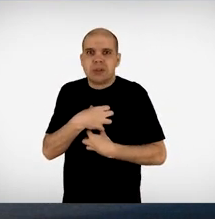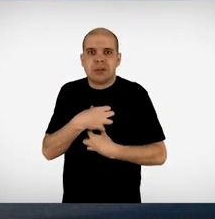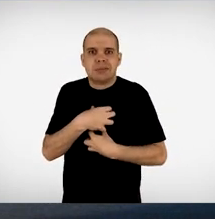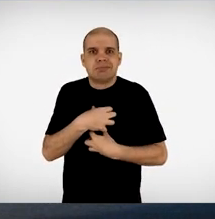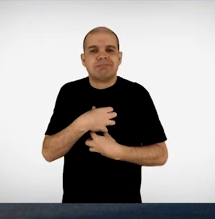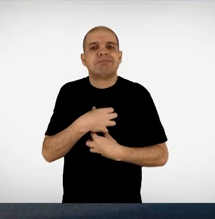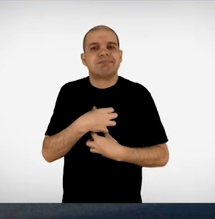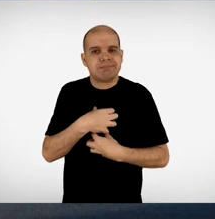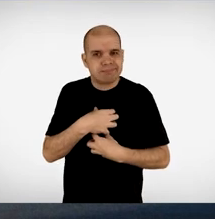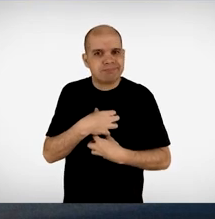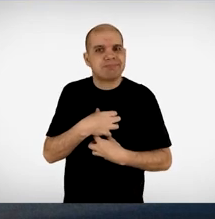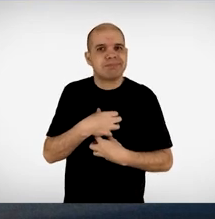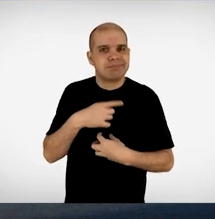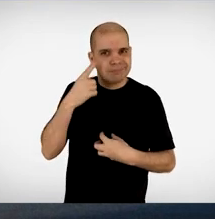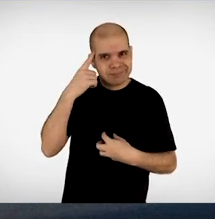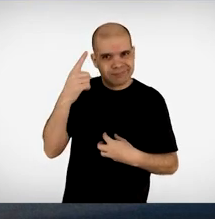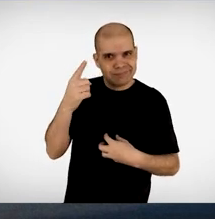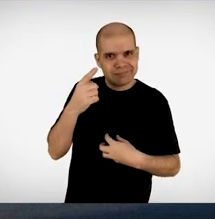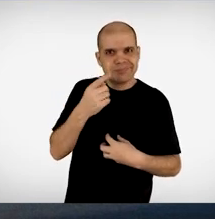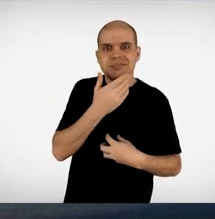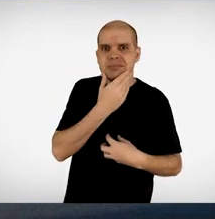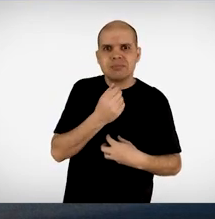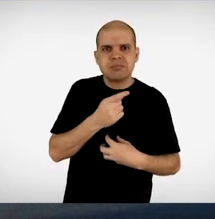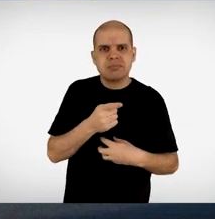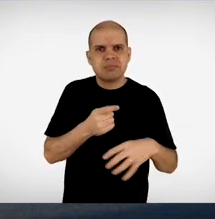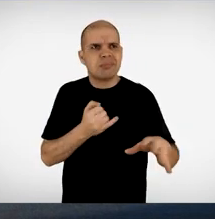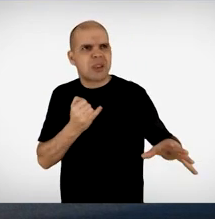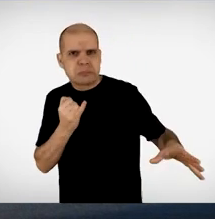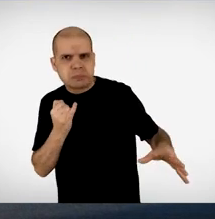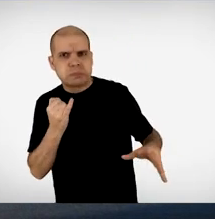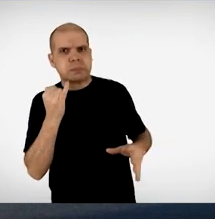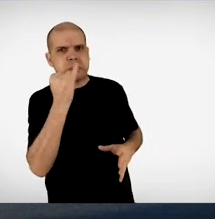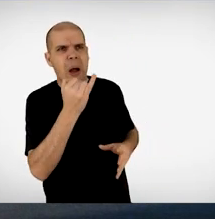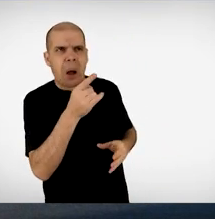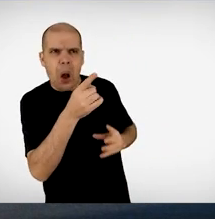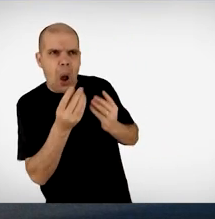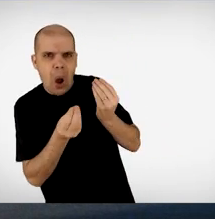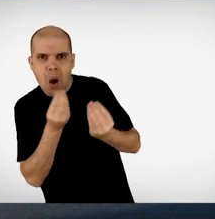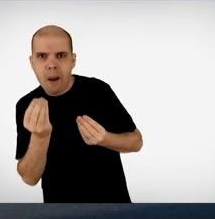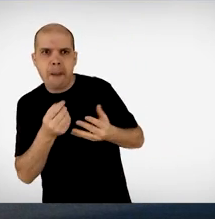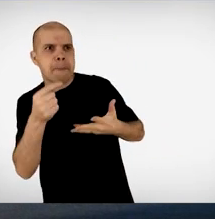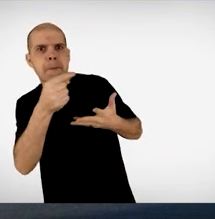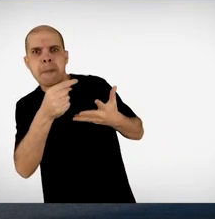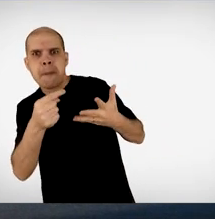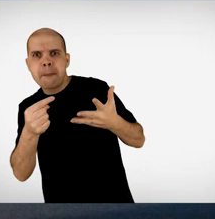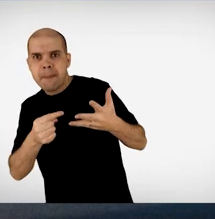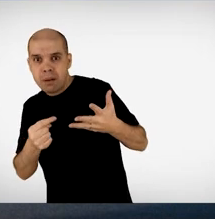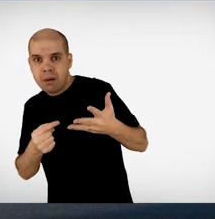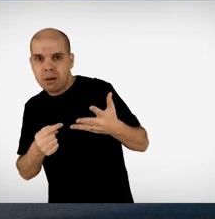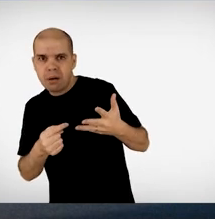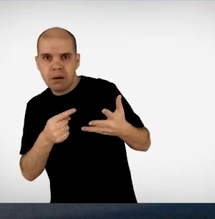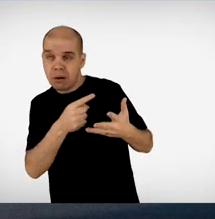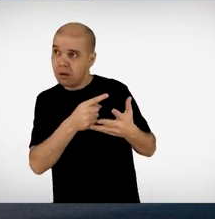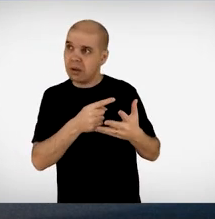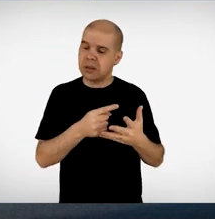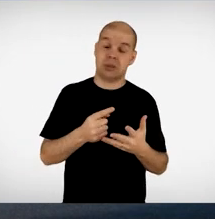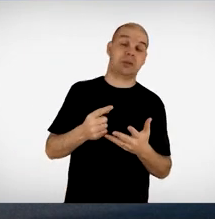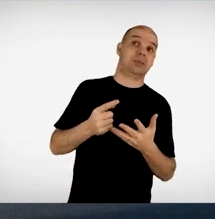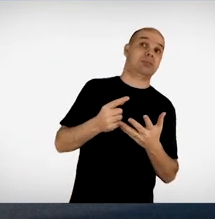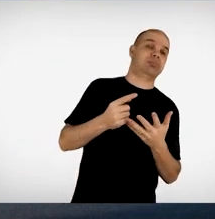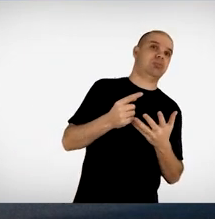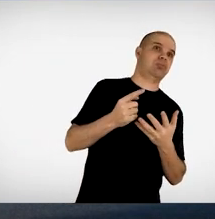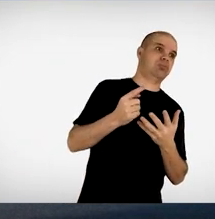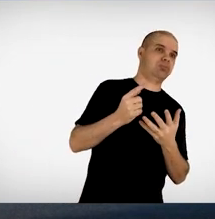sua leitura. Ele jogava na cara dela algumas coisas, ela também vai jogar na cara do próximo, né? No efeito dominó. Mas eu acho que